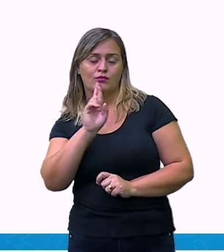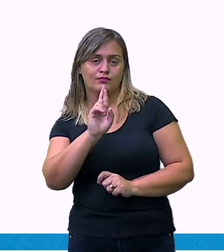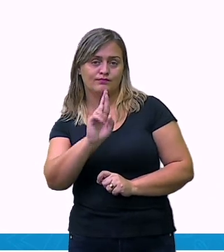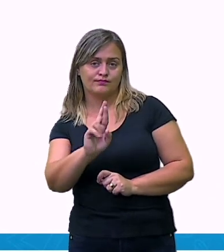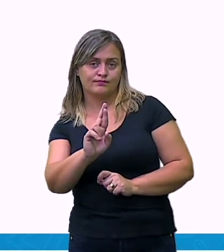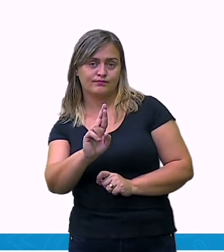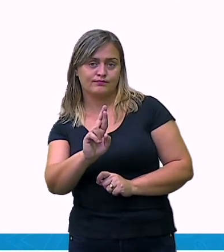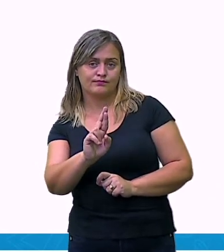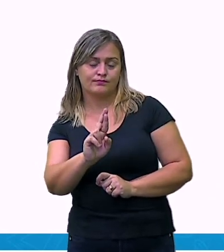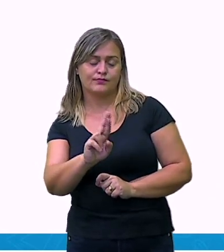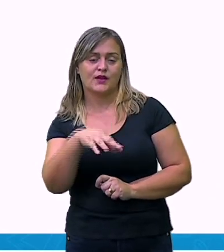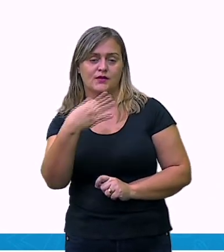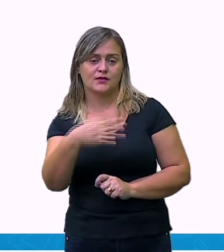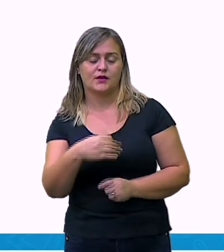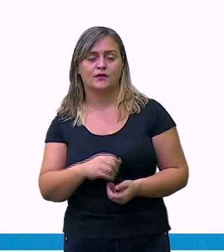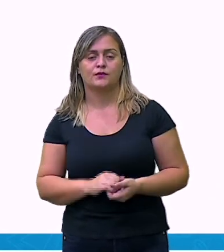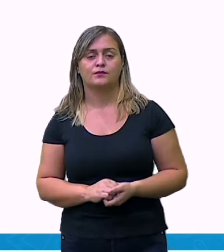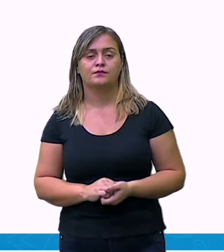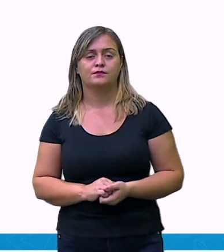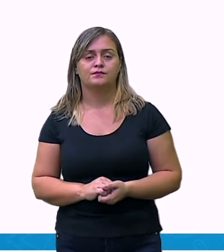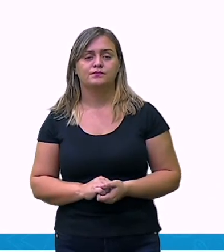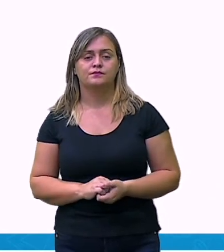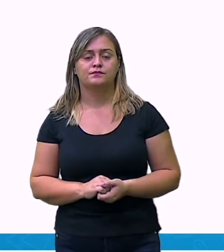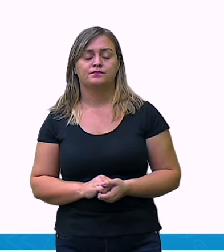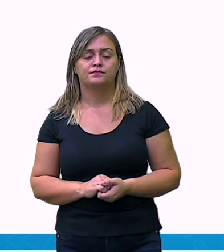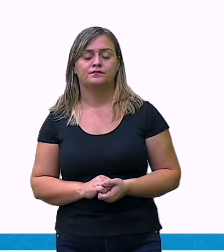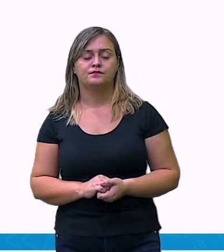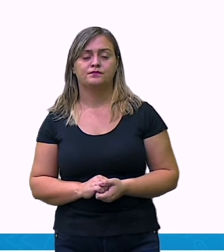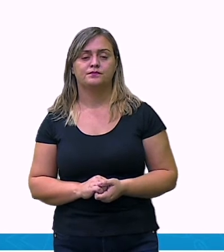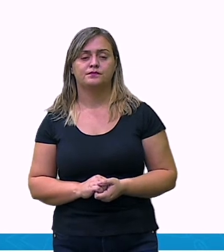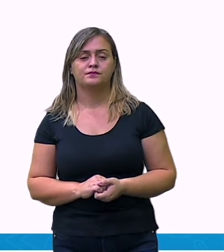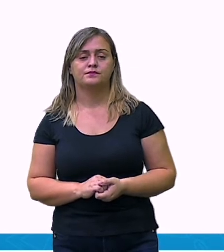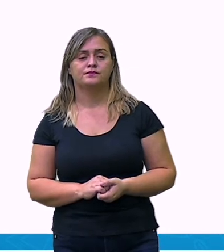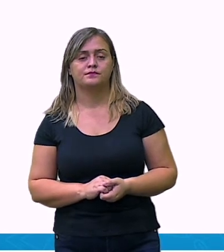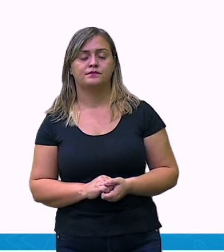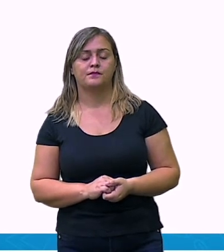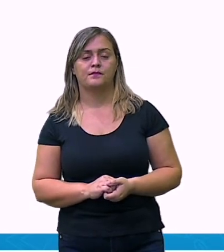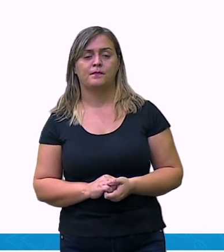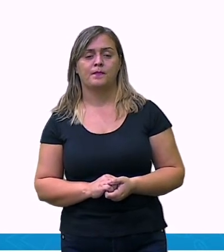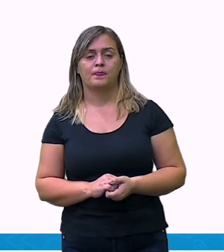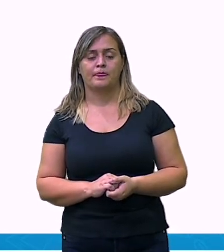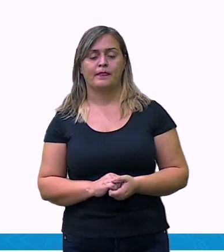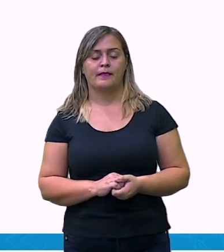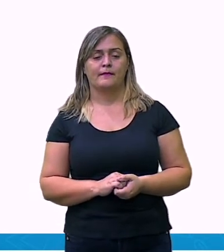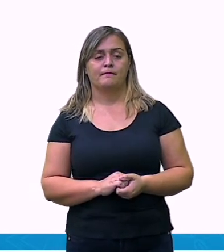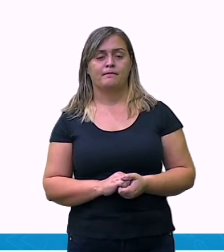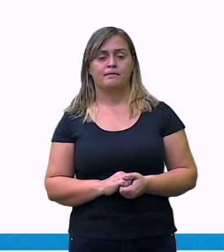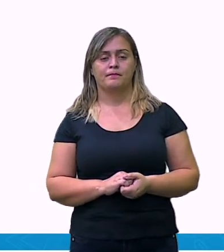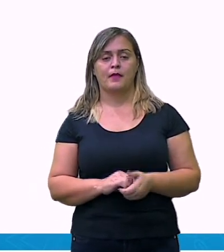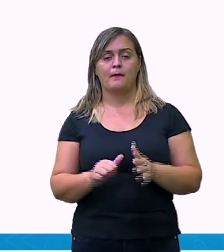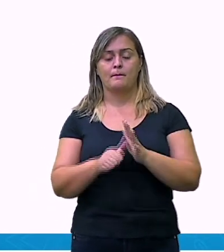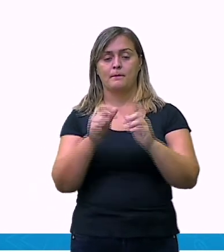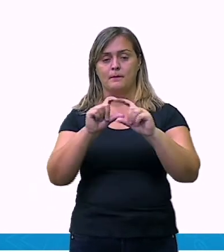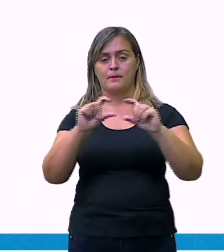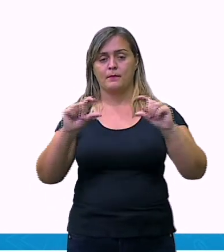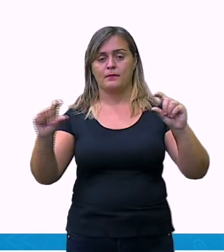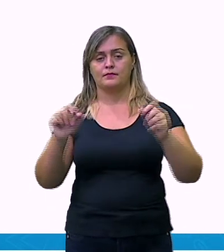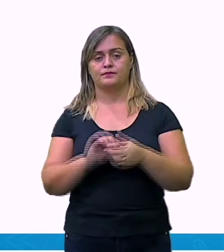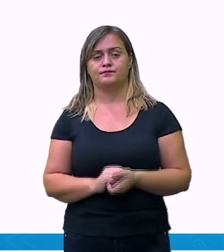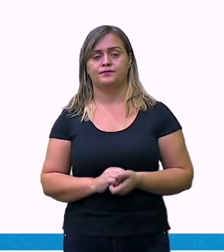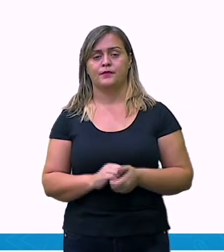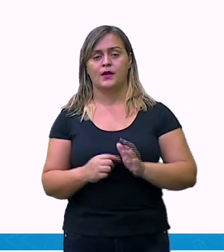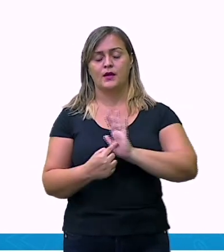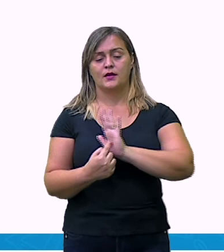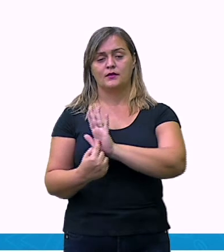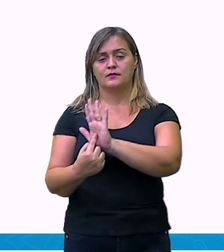direito desse, cada estatuto, cada declaração com essa frase que está abaixo. Então, a primeira frase é